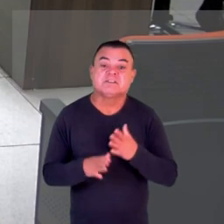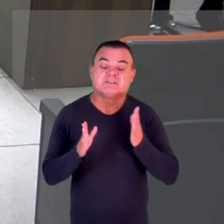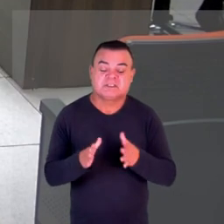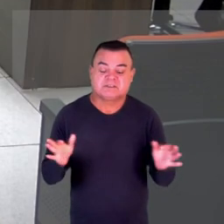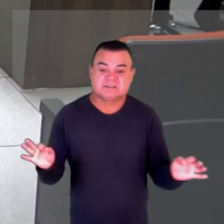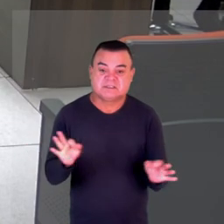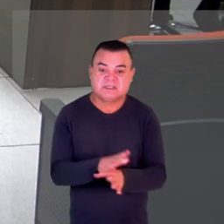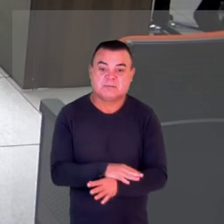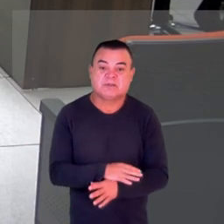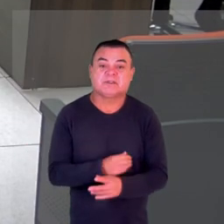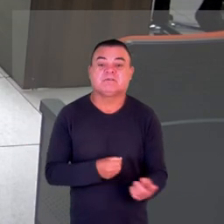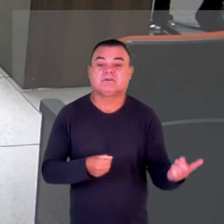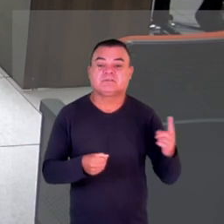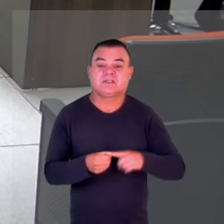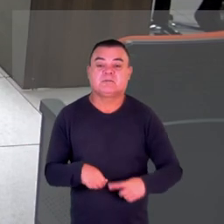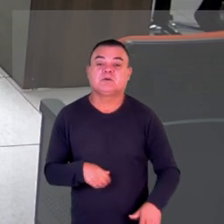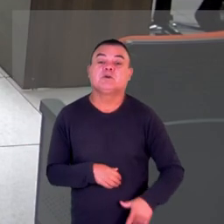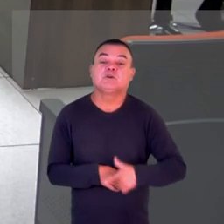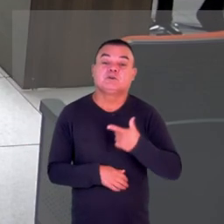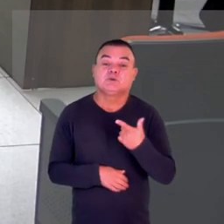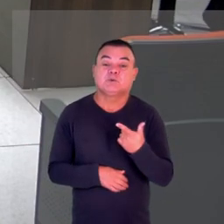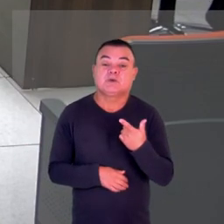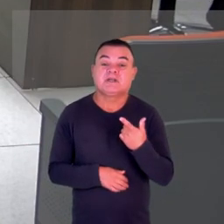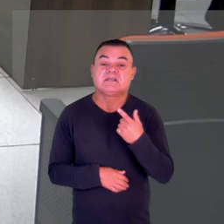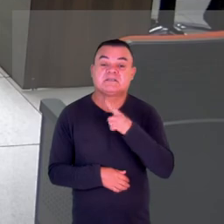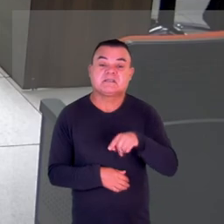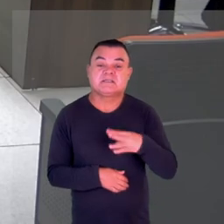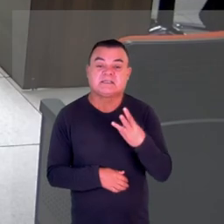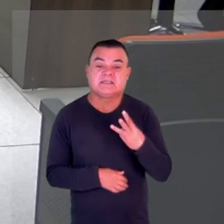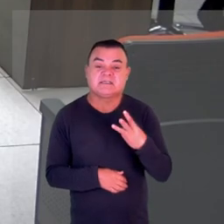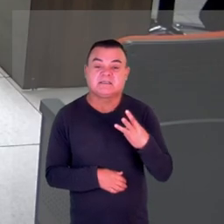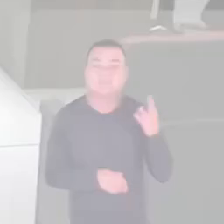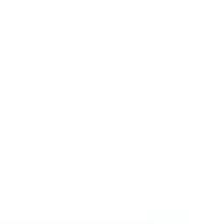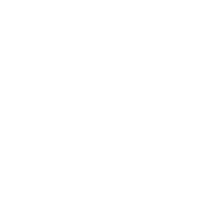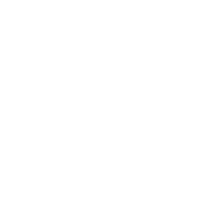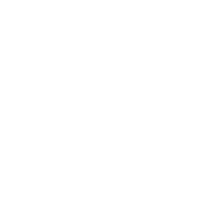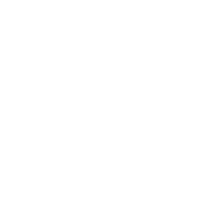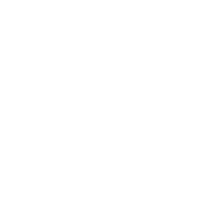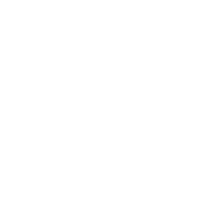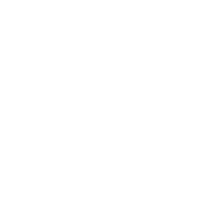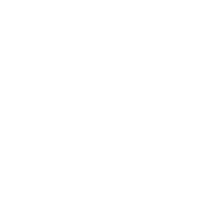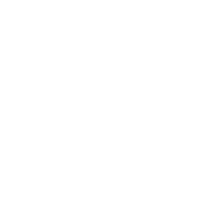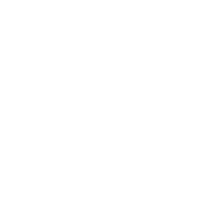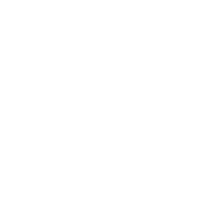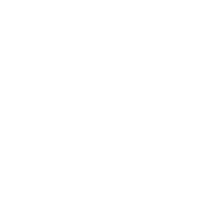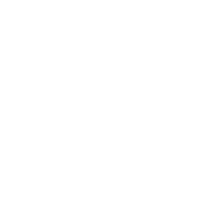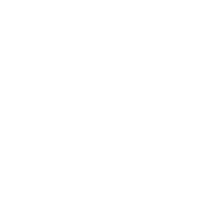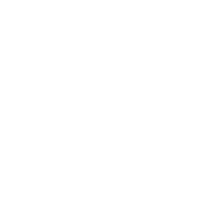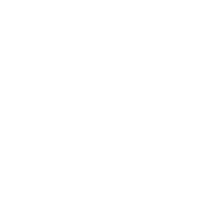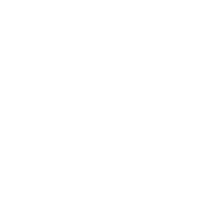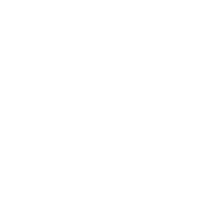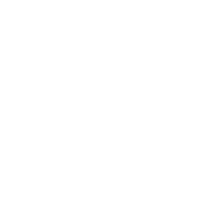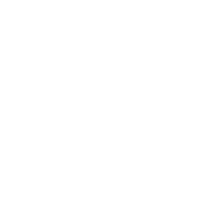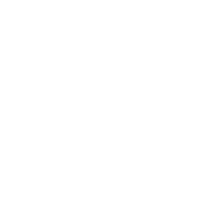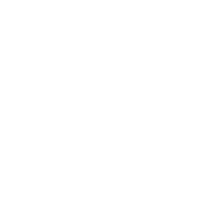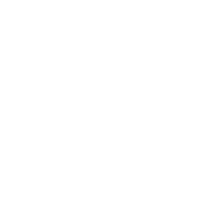volta 2:30 em ponto para Para retomar a tarde eh só uma